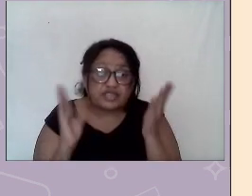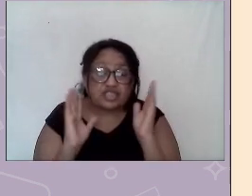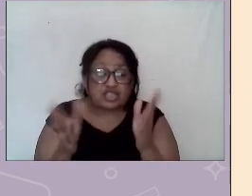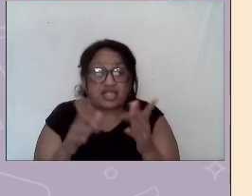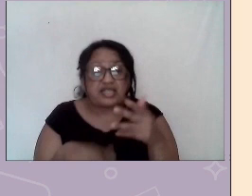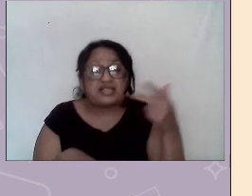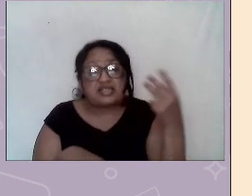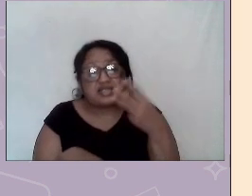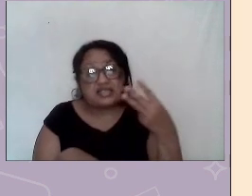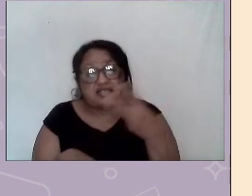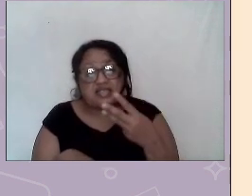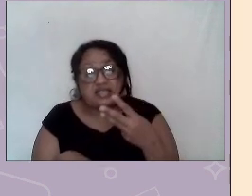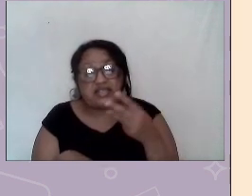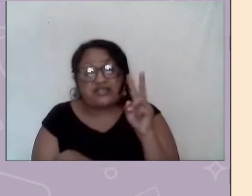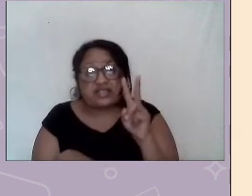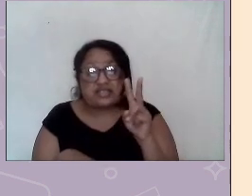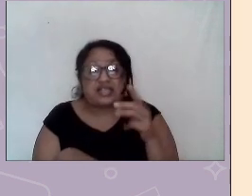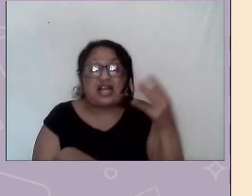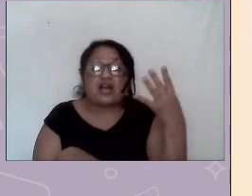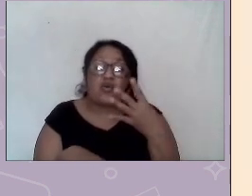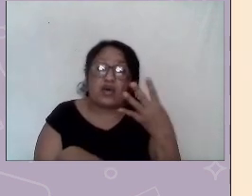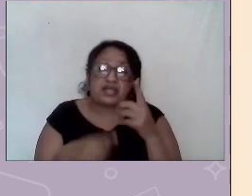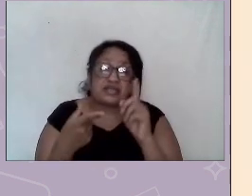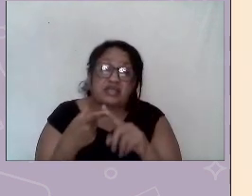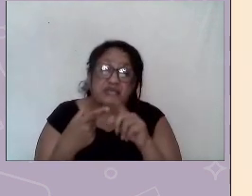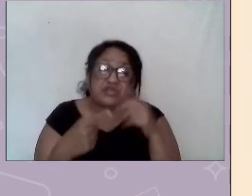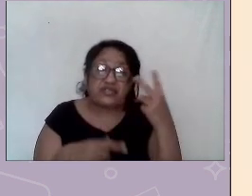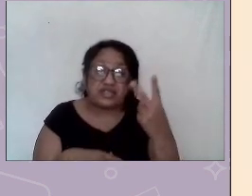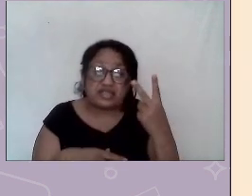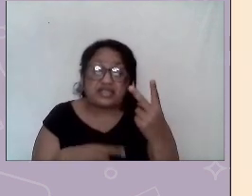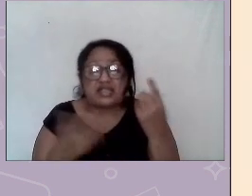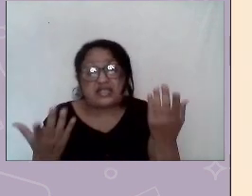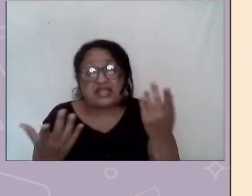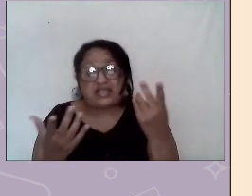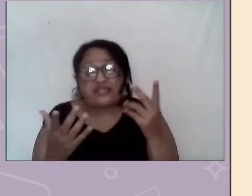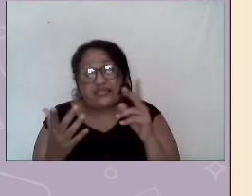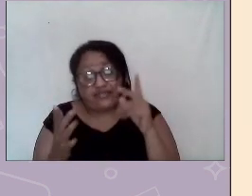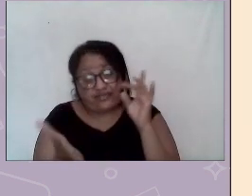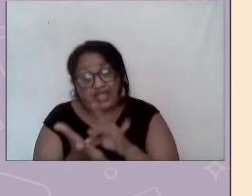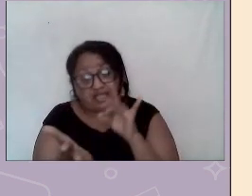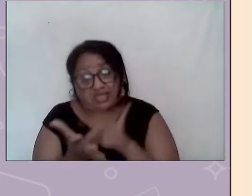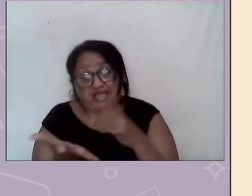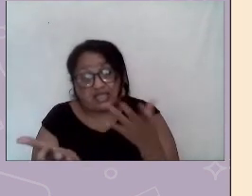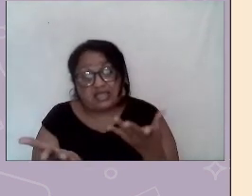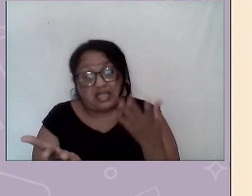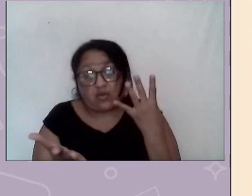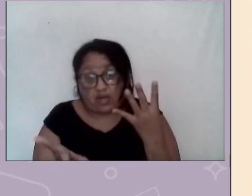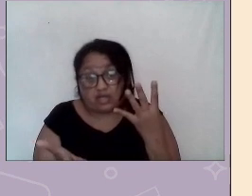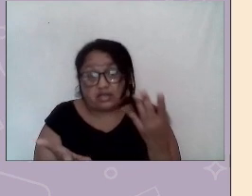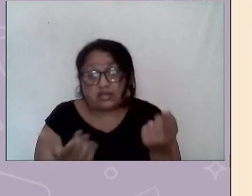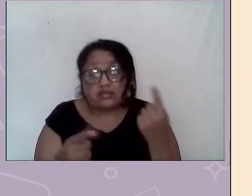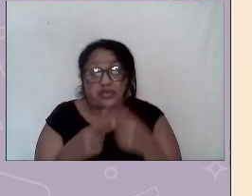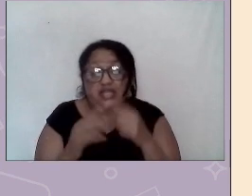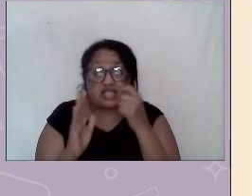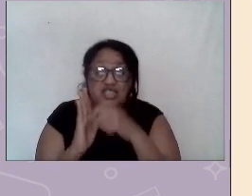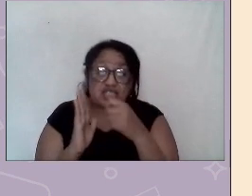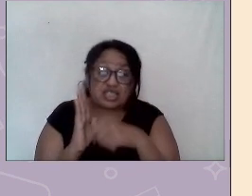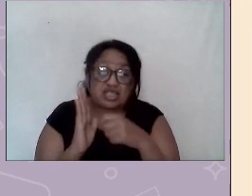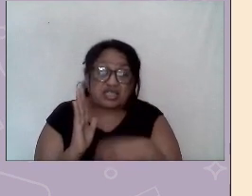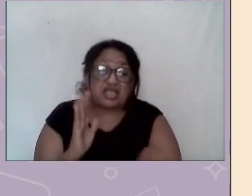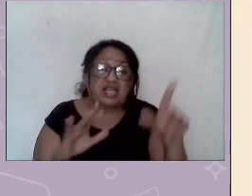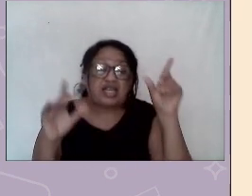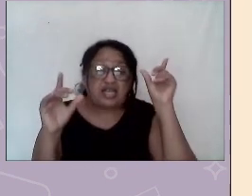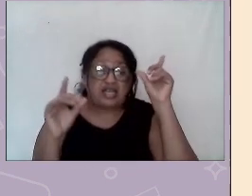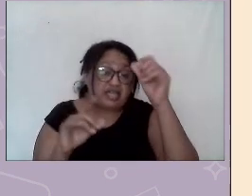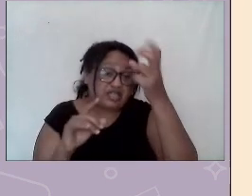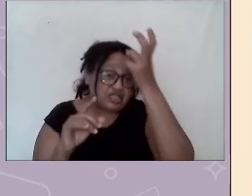é a verdadeira a quarta também vai ser verdadeira que fala sobre a escrita egípcia que começou a ser decifrada